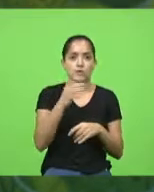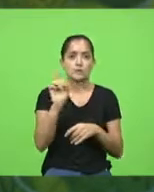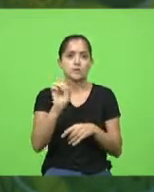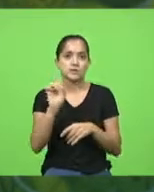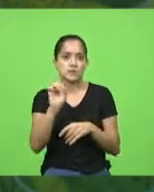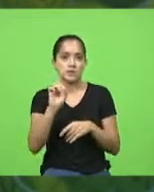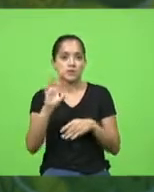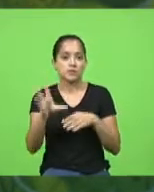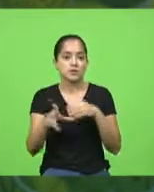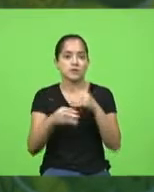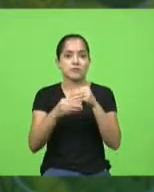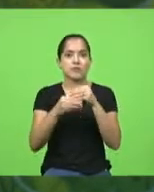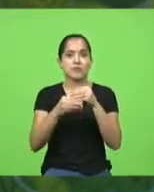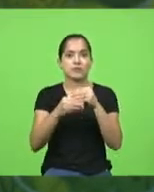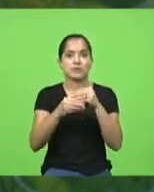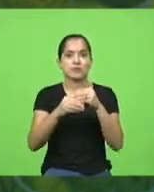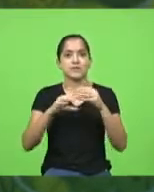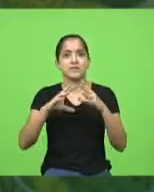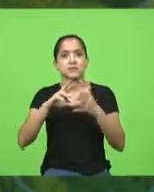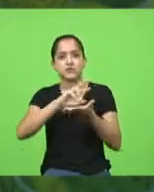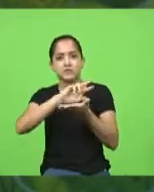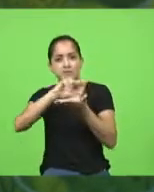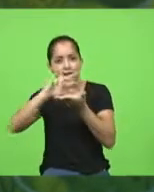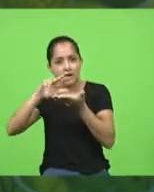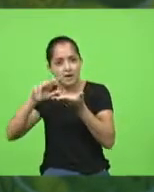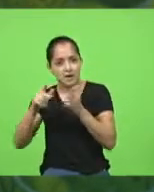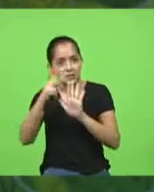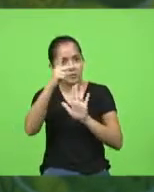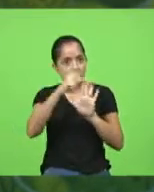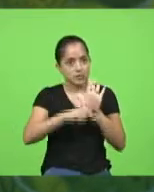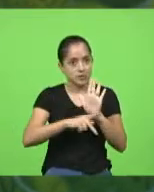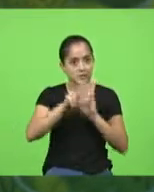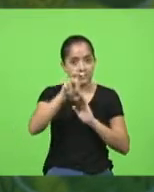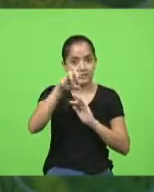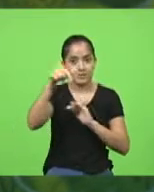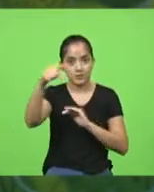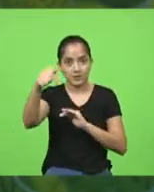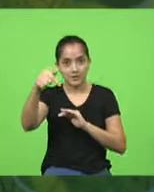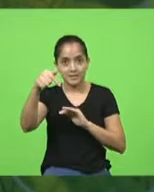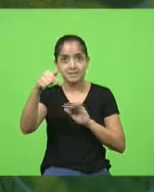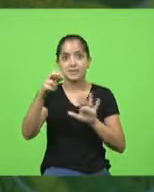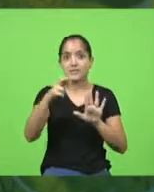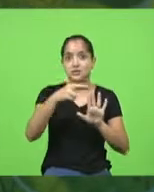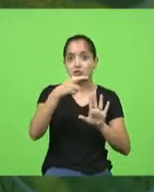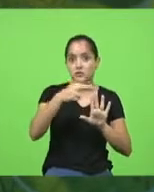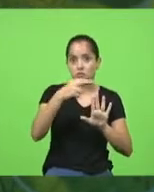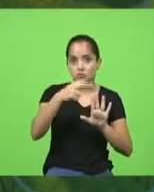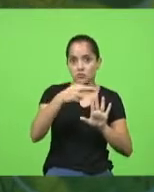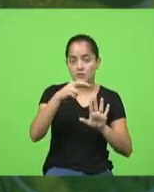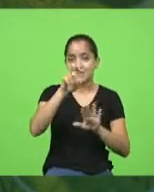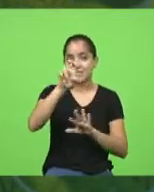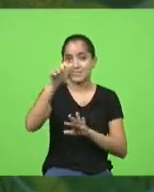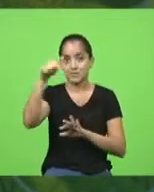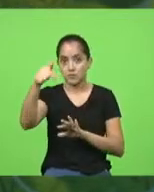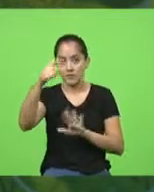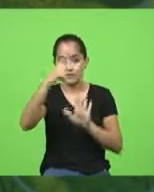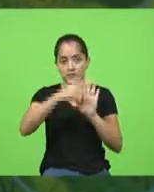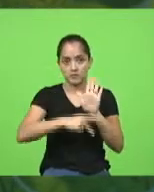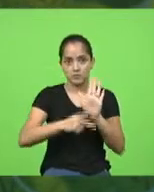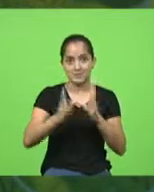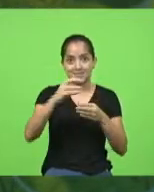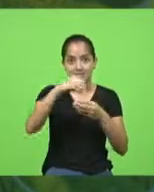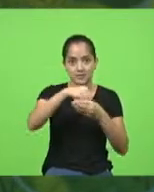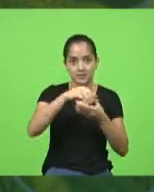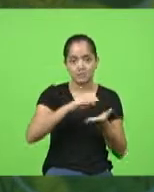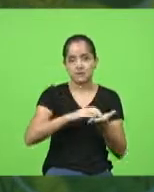junção de vários programas. Nós tínhamos 57 resoluções, ou seja, 57 programas dentro da Secretaria